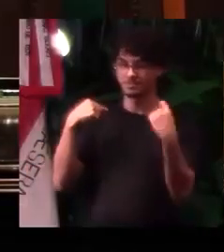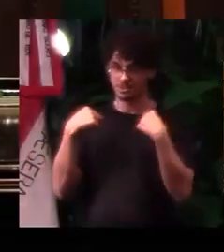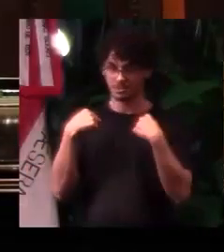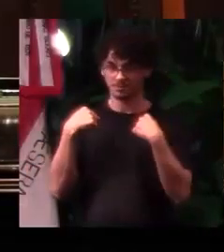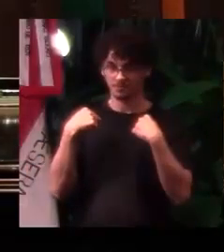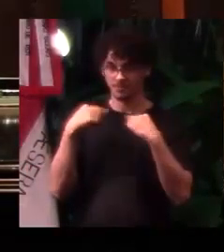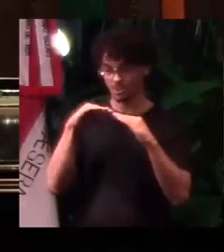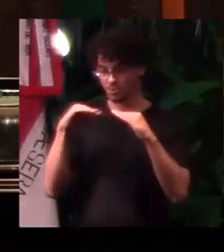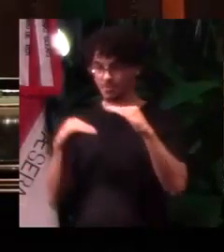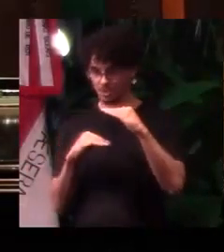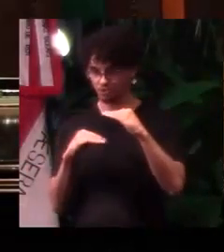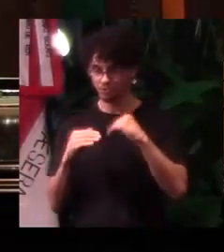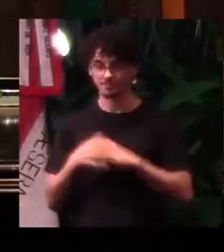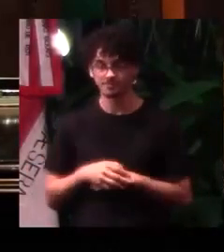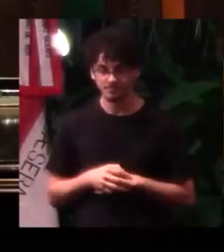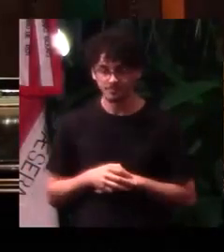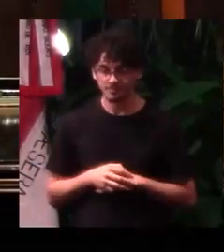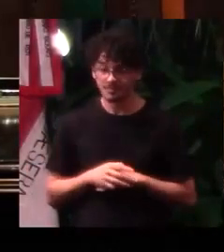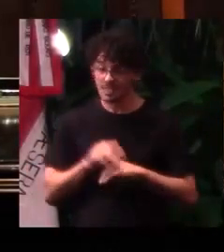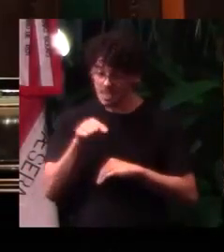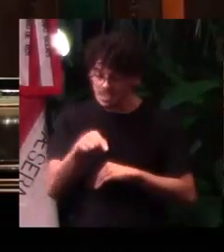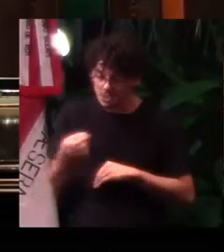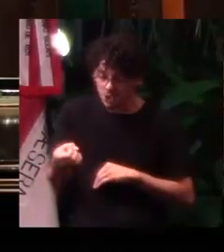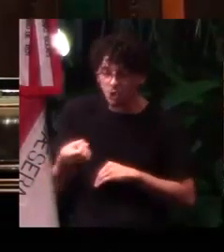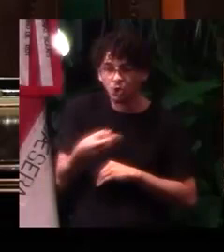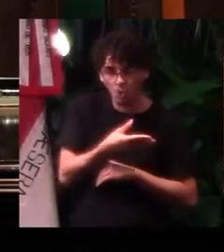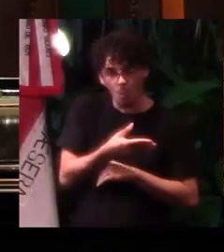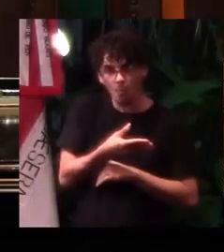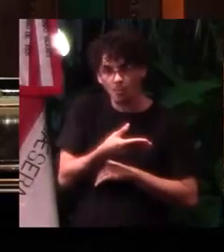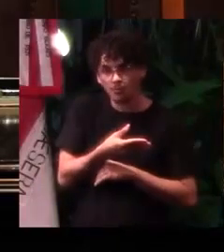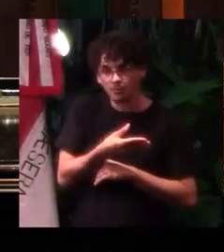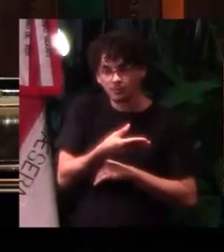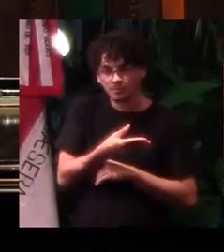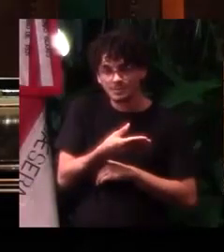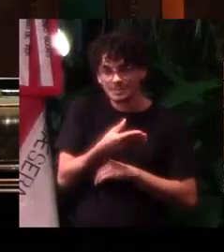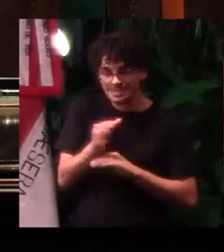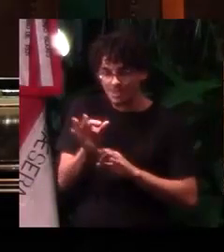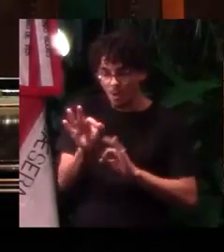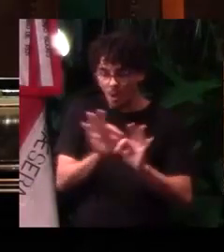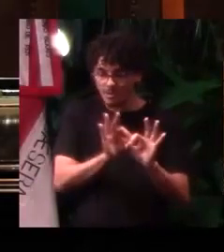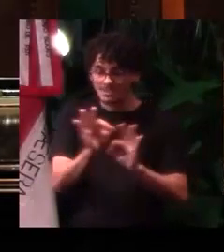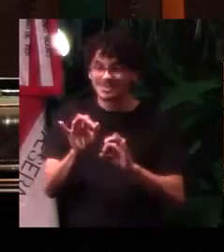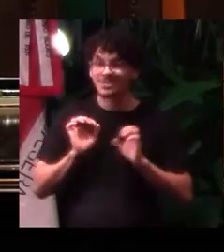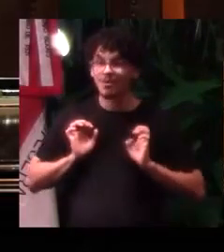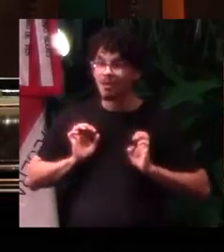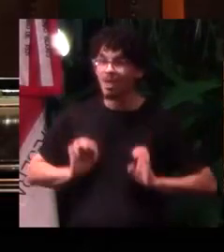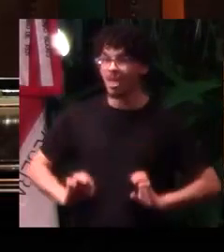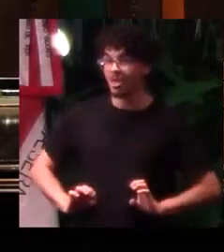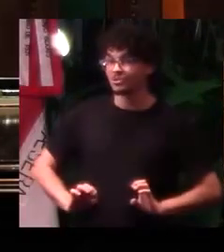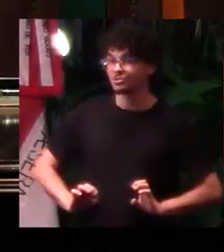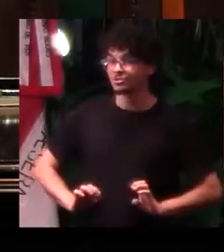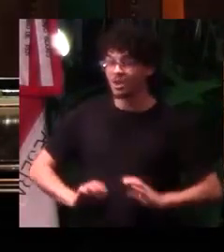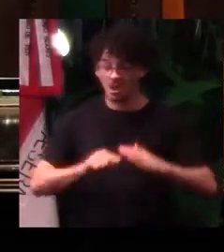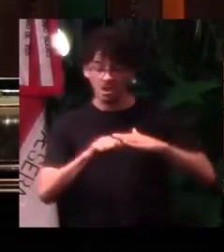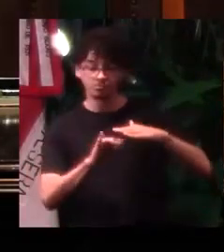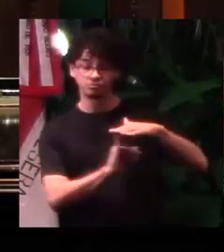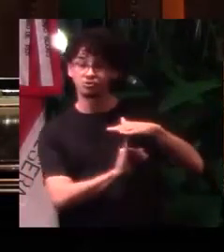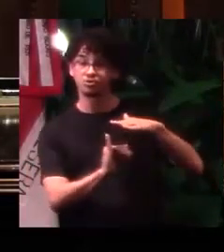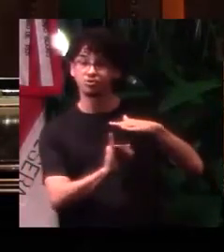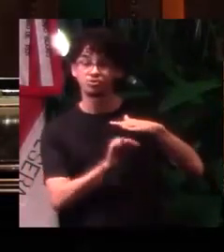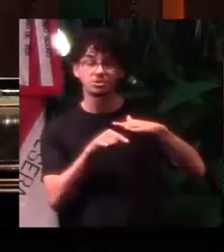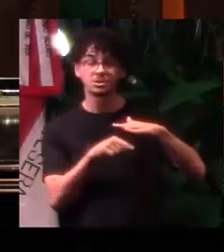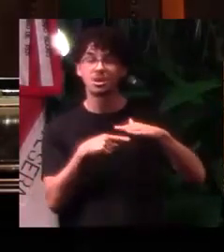Nesse novo sistema ético, as instituições se tornam